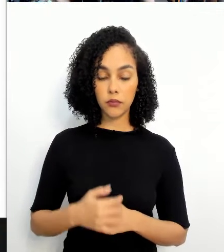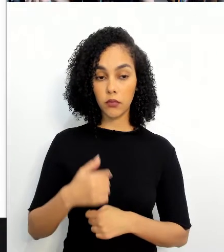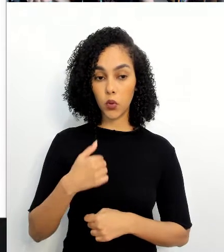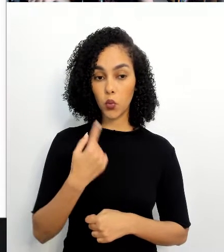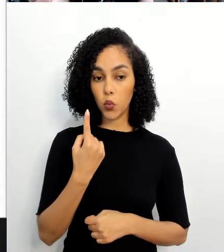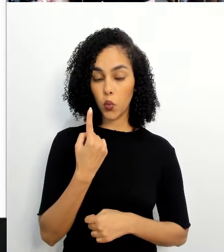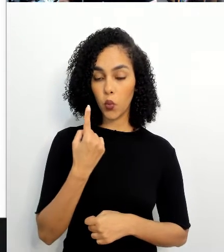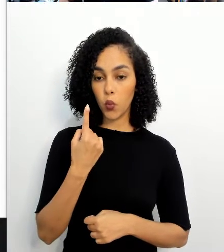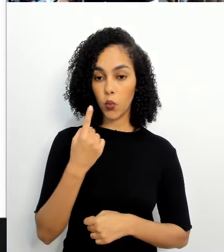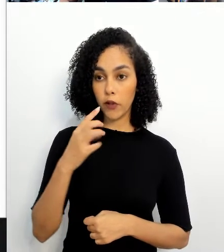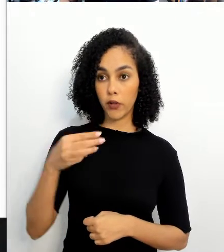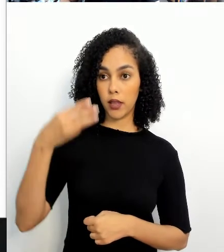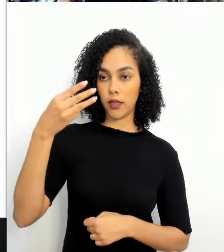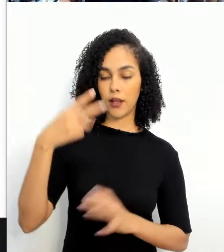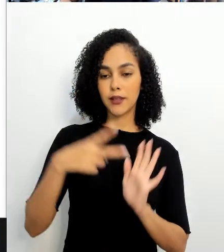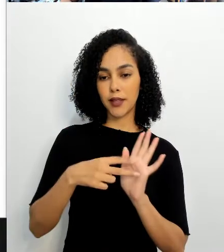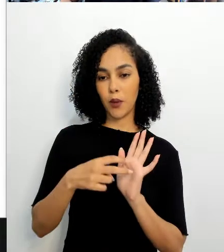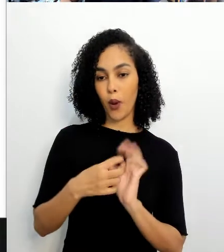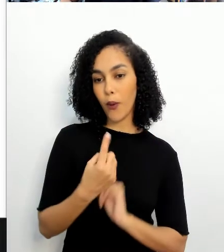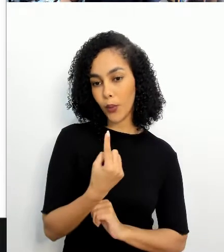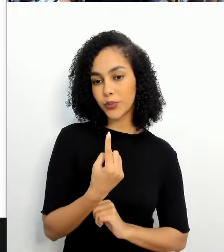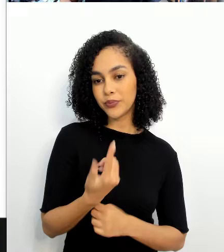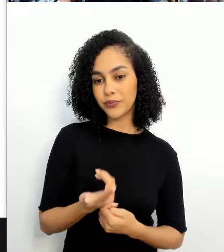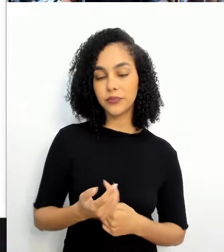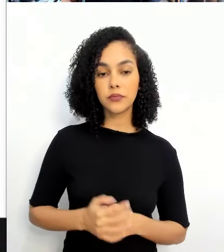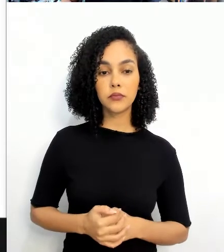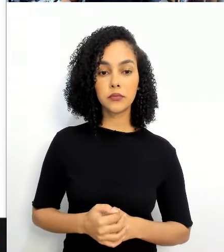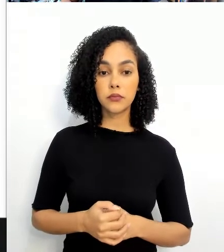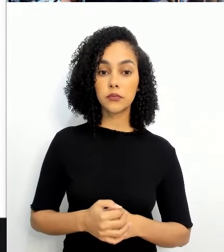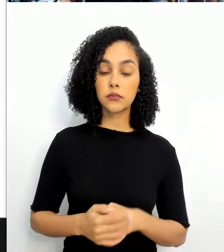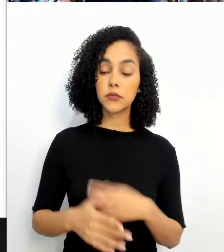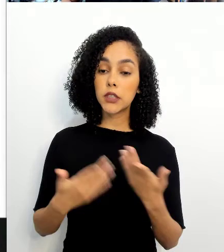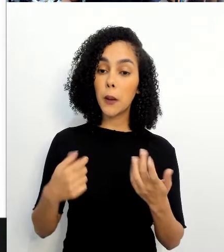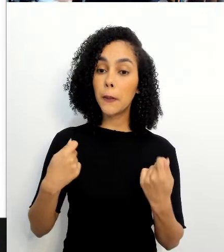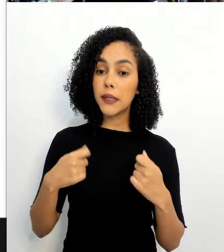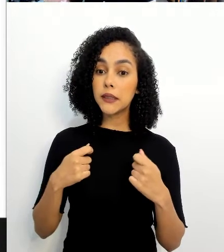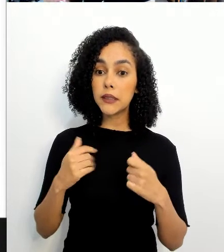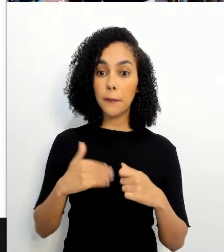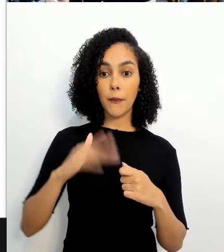Porque 1 elevado a 3 dá 1. Você quer que isso supere 9 sobre 10.